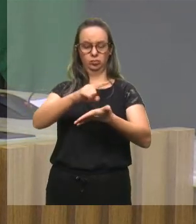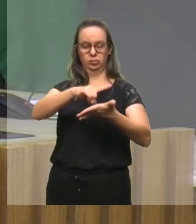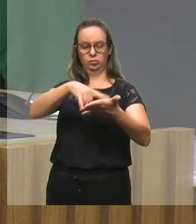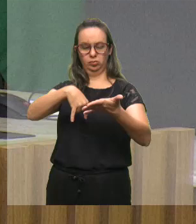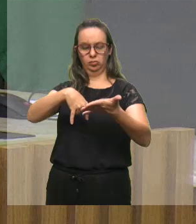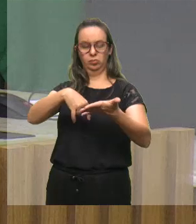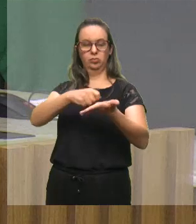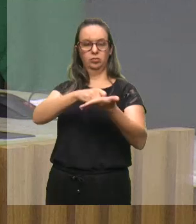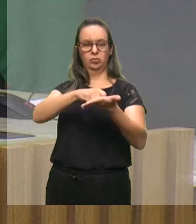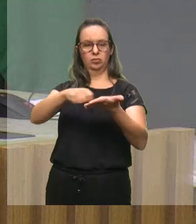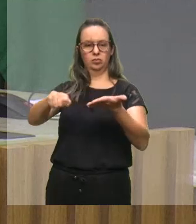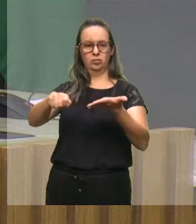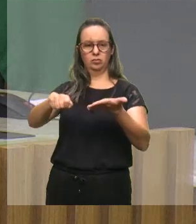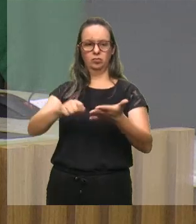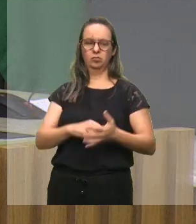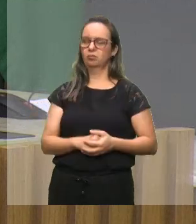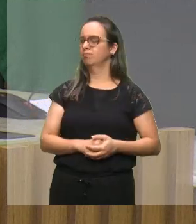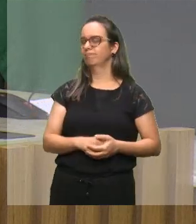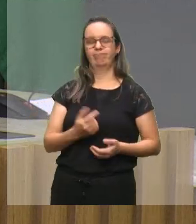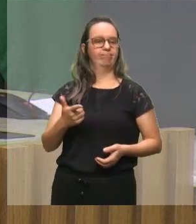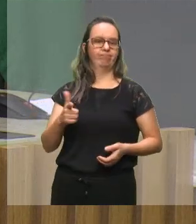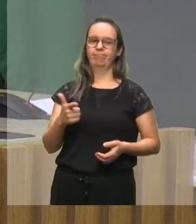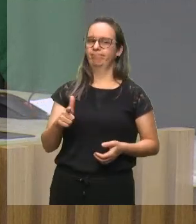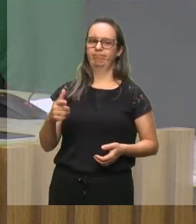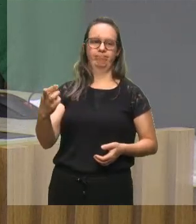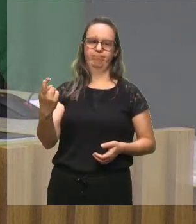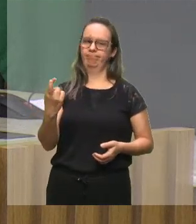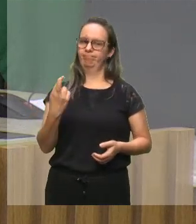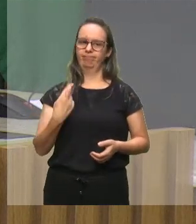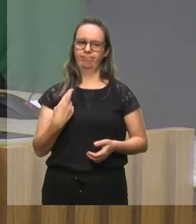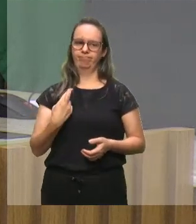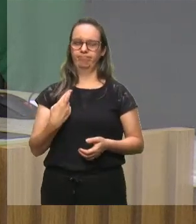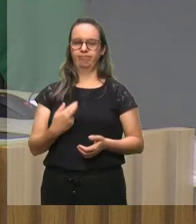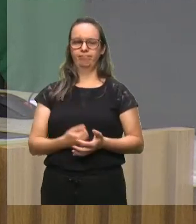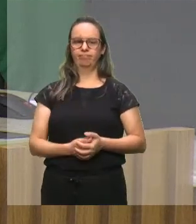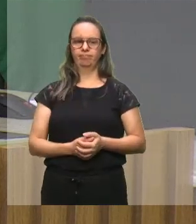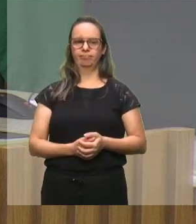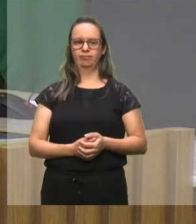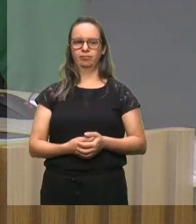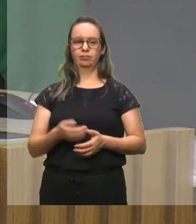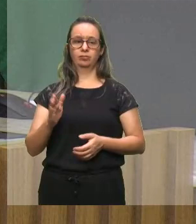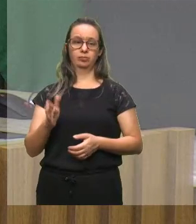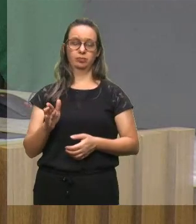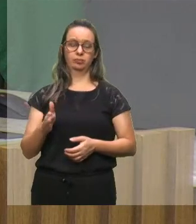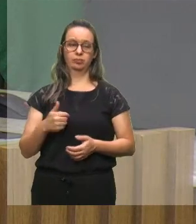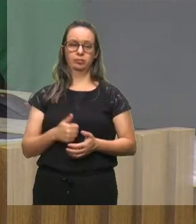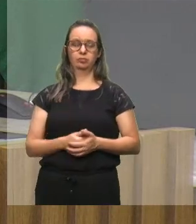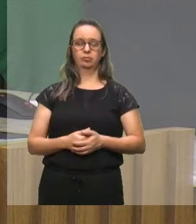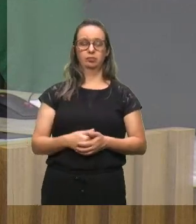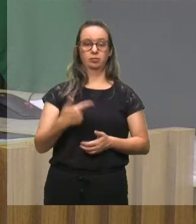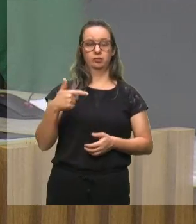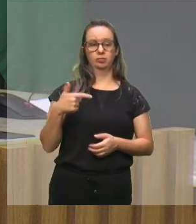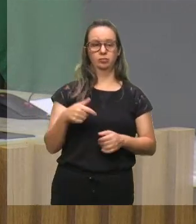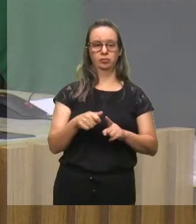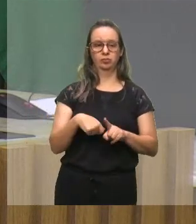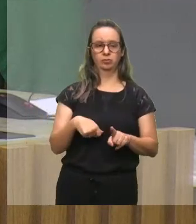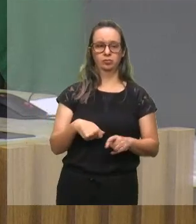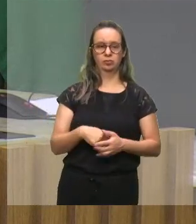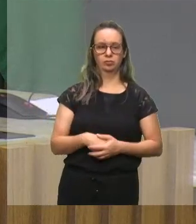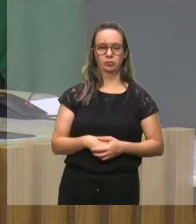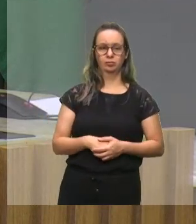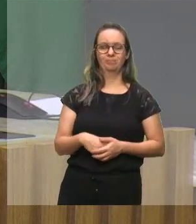Prefeitura. Também não obtivemos resposta. Né? Já faz 2 meses aí. Estamos